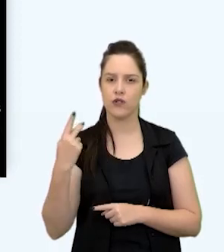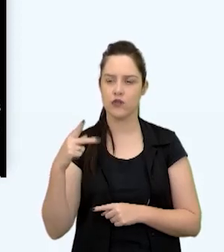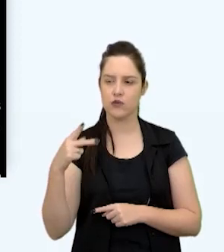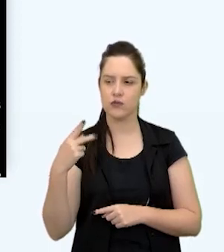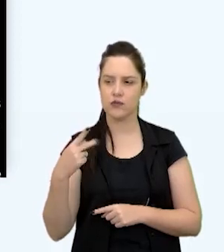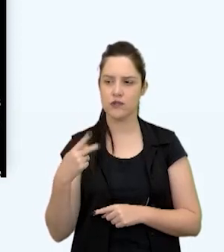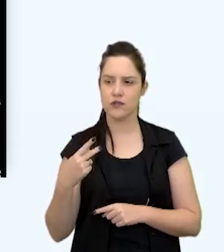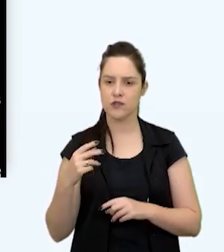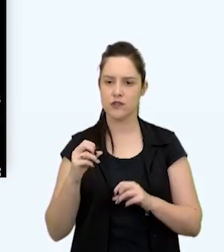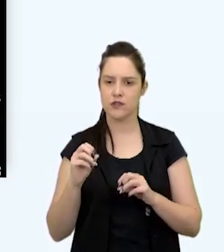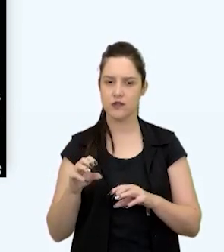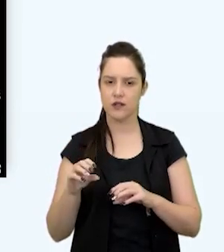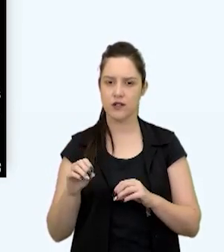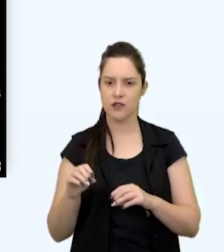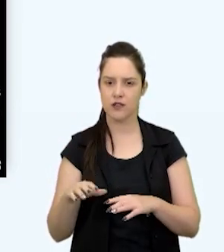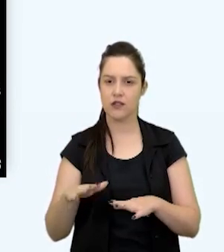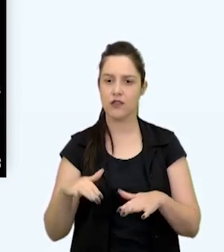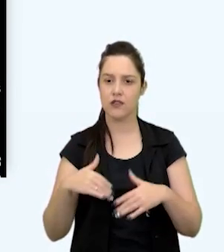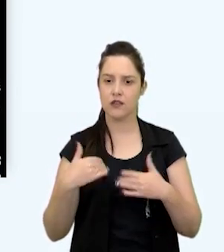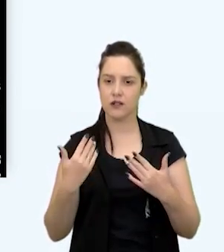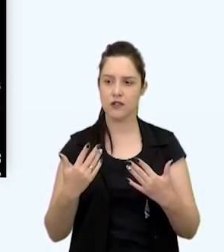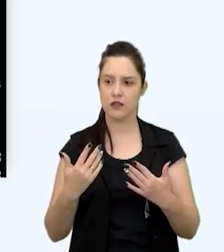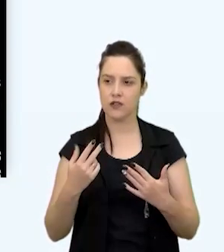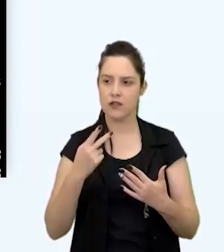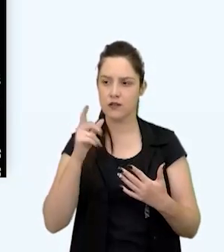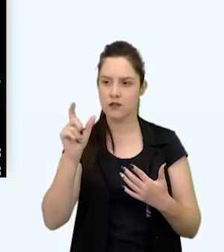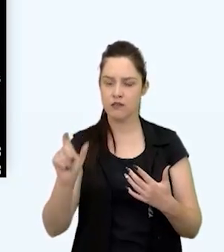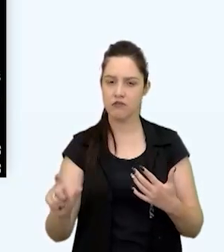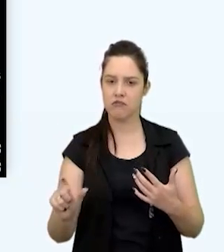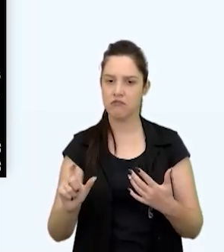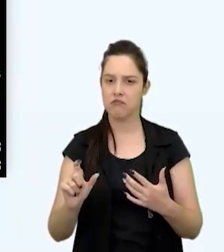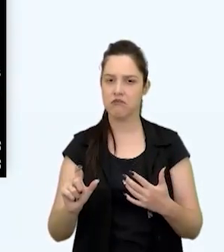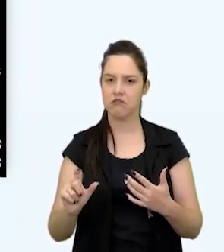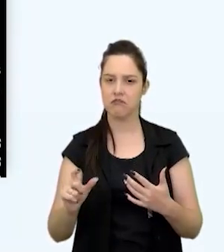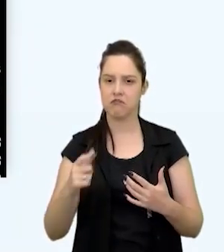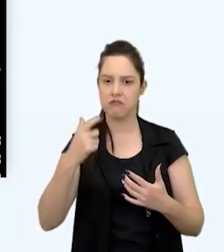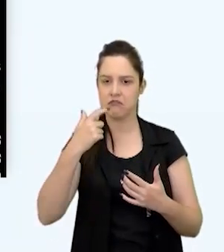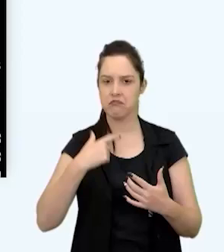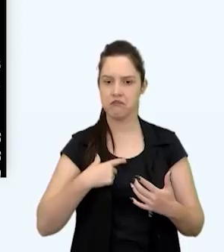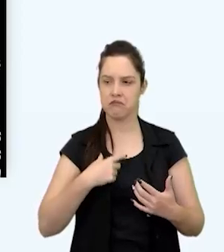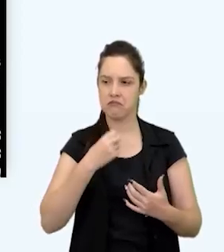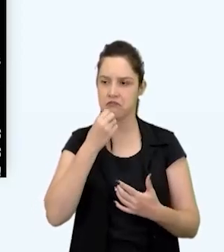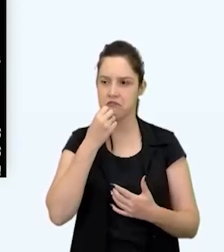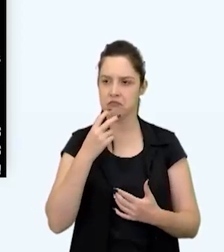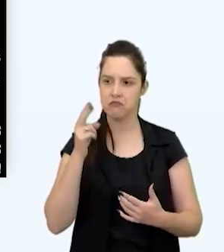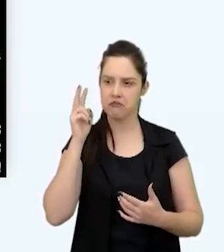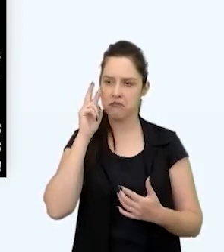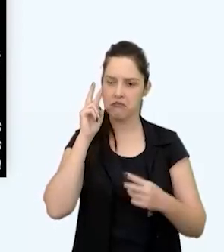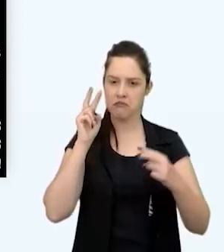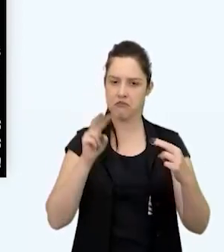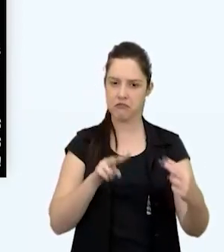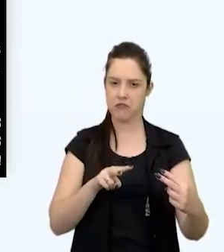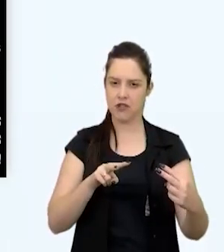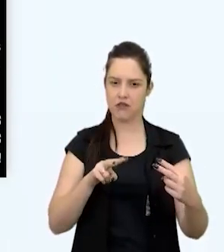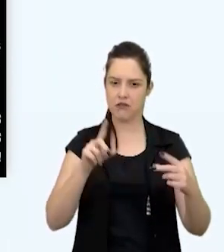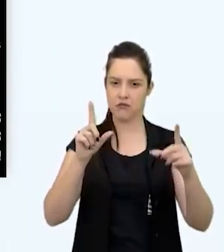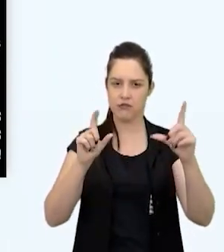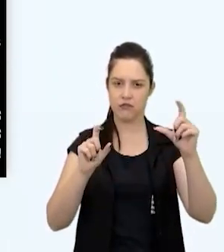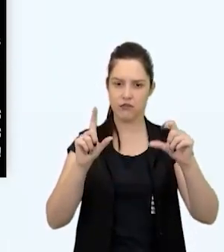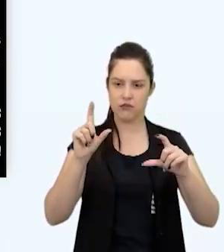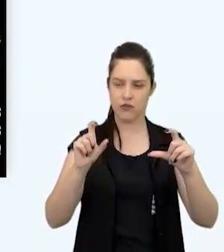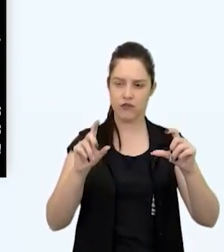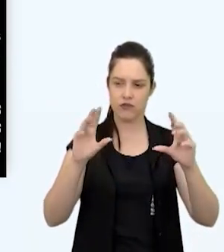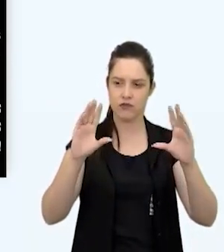Messias, e então ela diz a si mesma: visto que a fotografia nos dá todas as garantias desejáveis